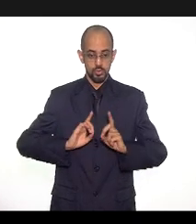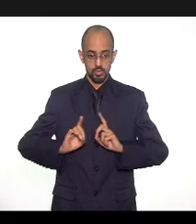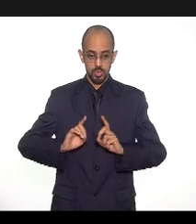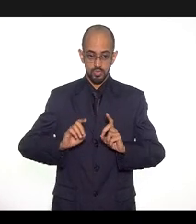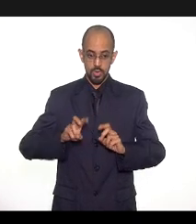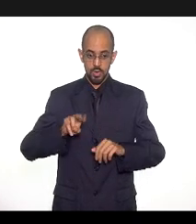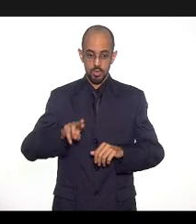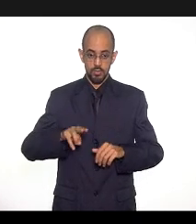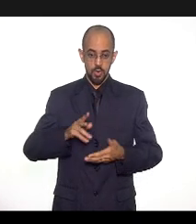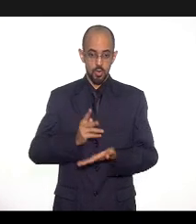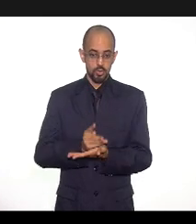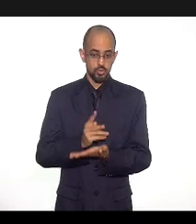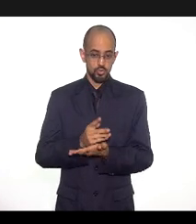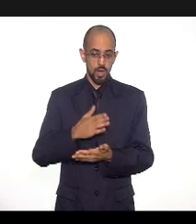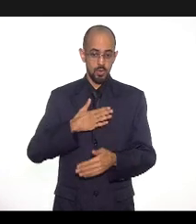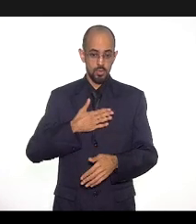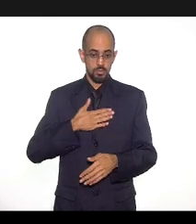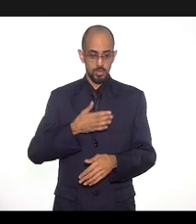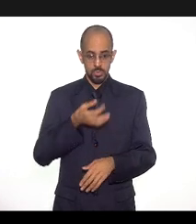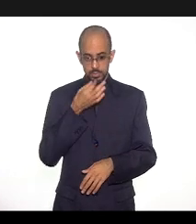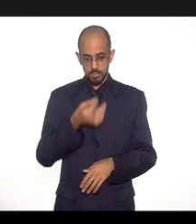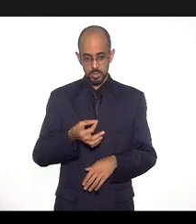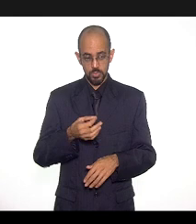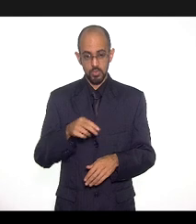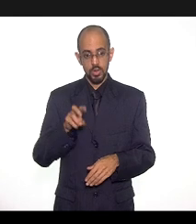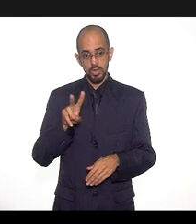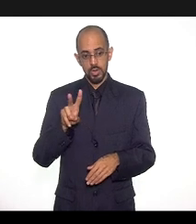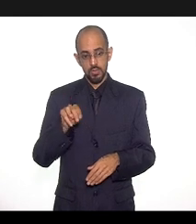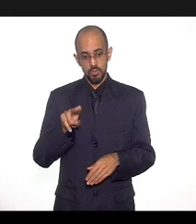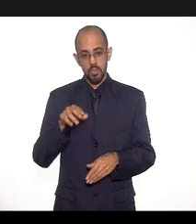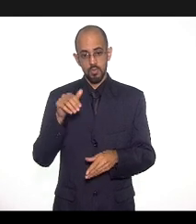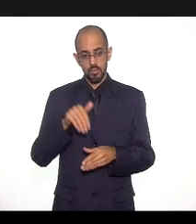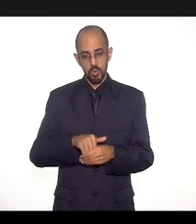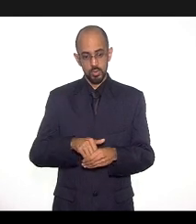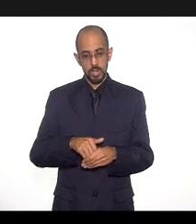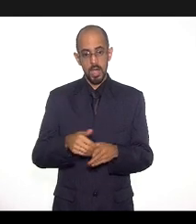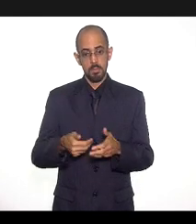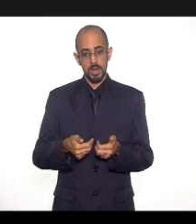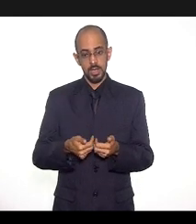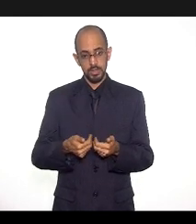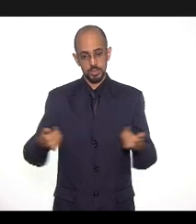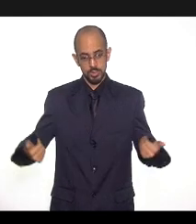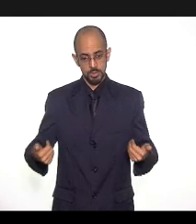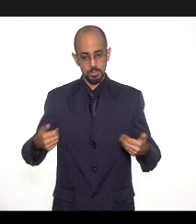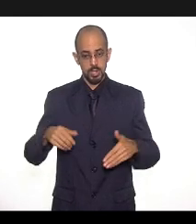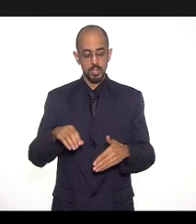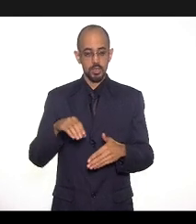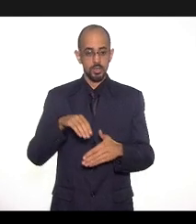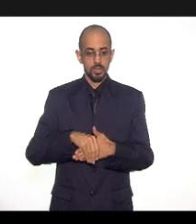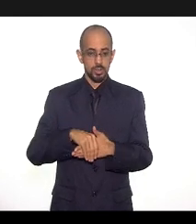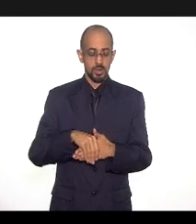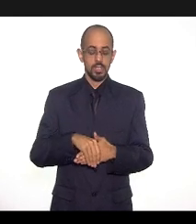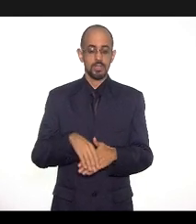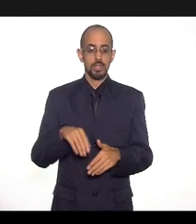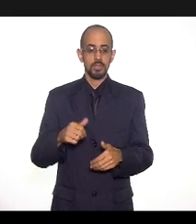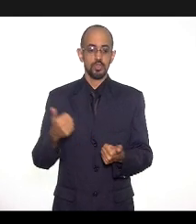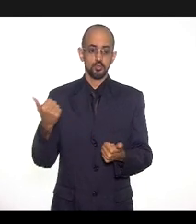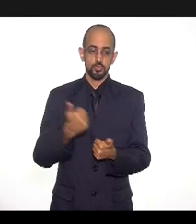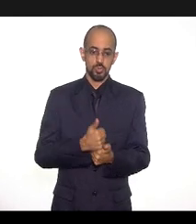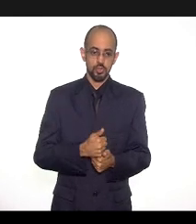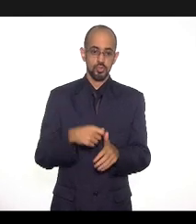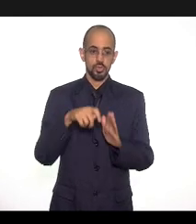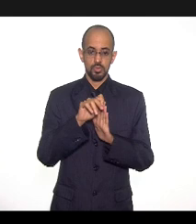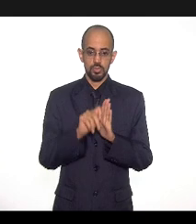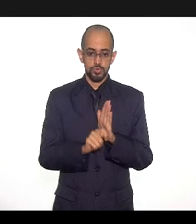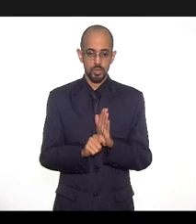aqui a minha posição. Eu estou votando pela desanexação, por substitutivo,